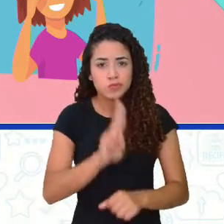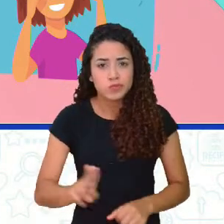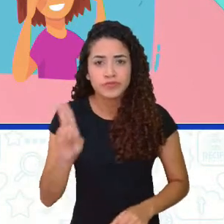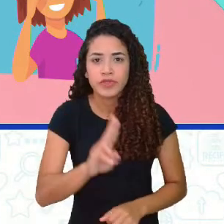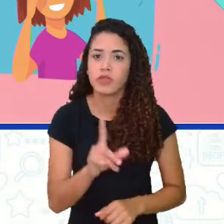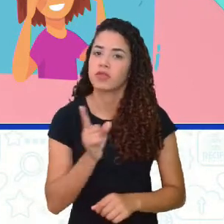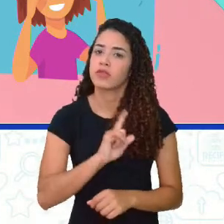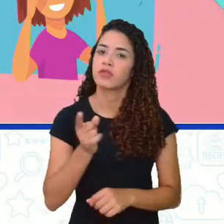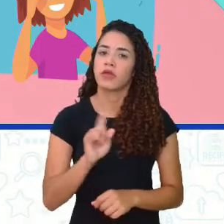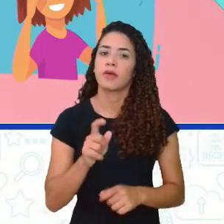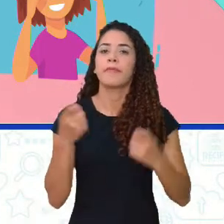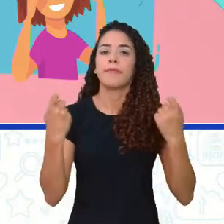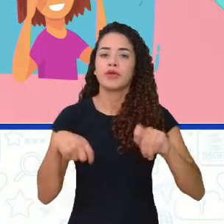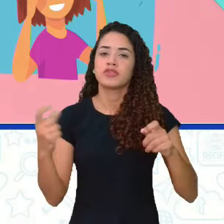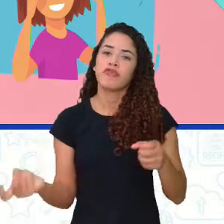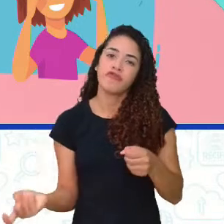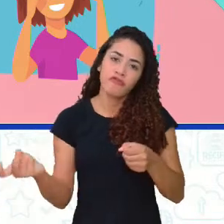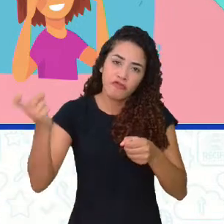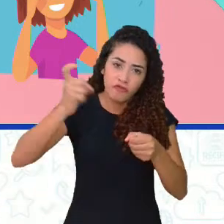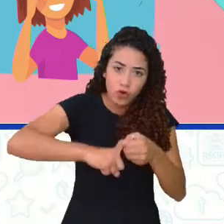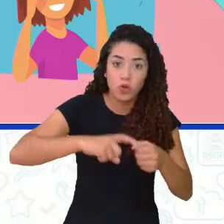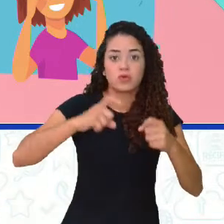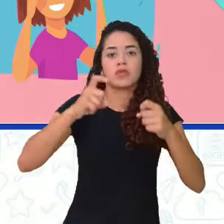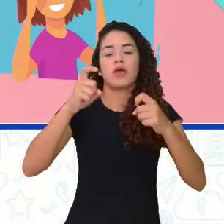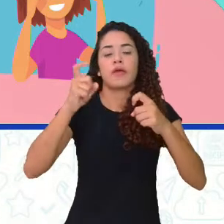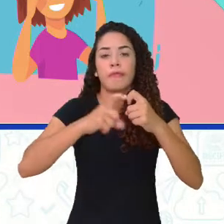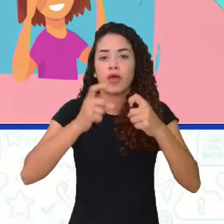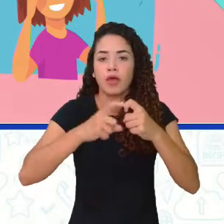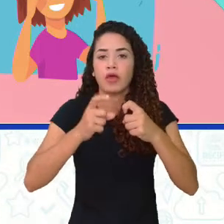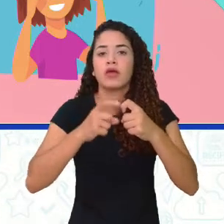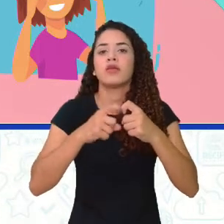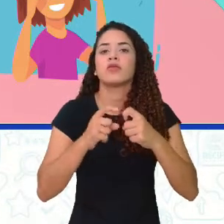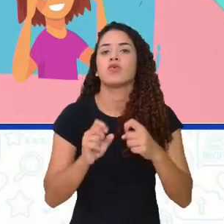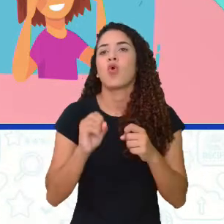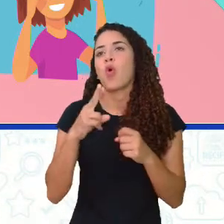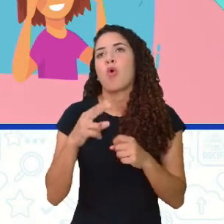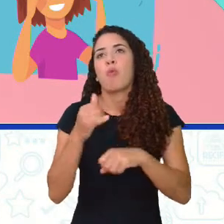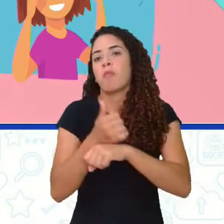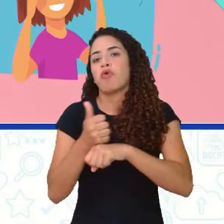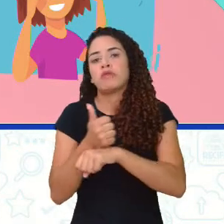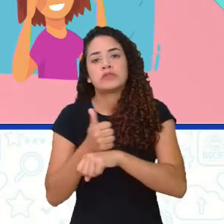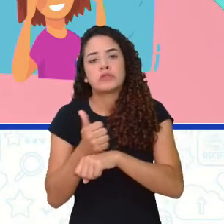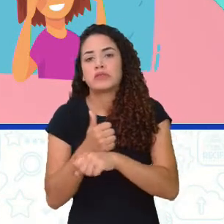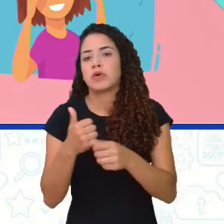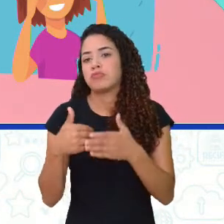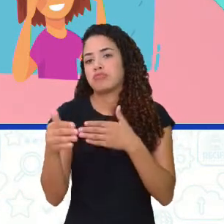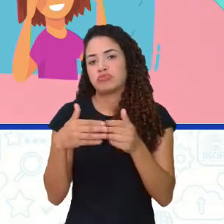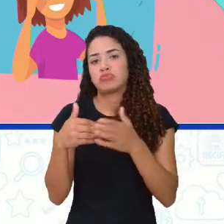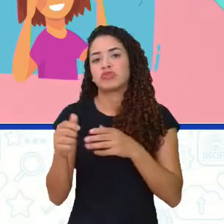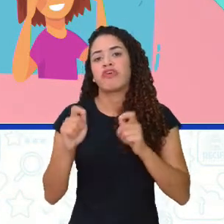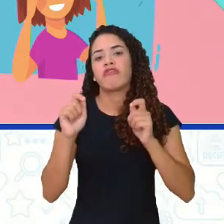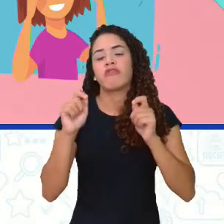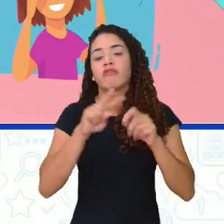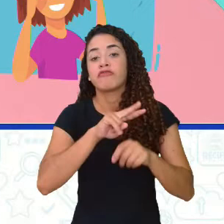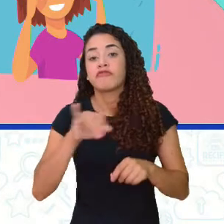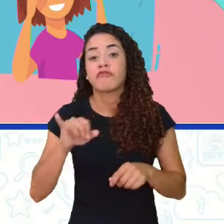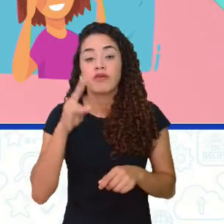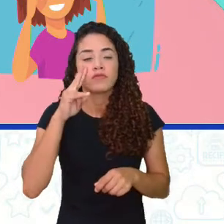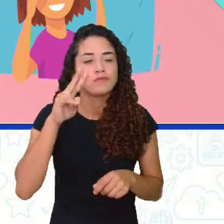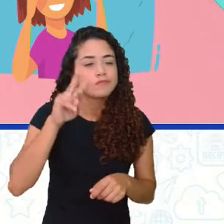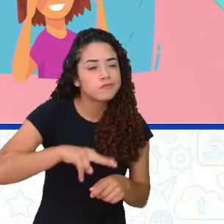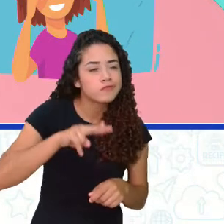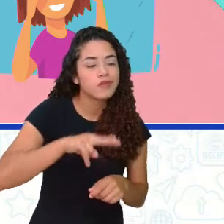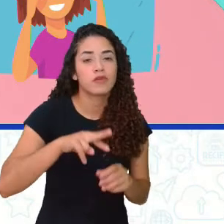que voltar lá no seu oftalmologista, ou ele ou algum profissional vai conferir a sua receita,